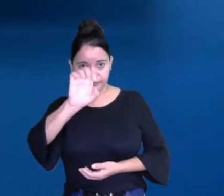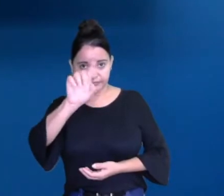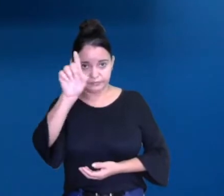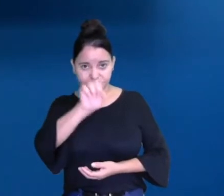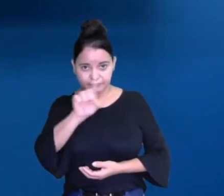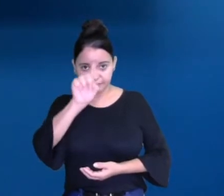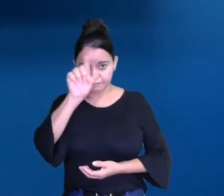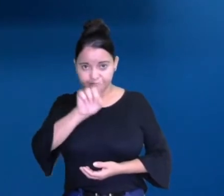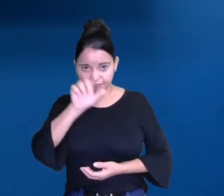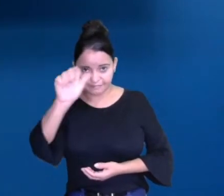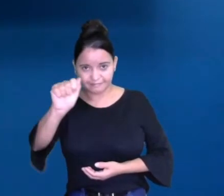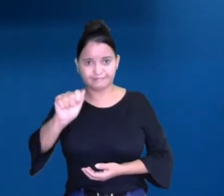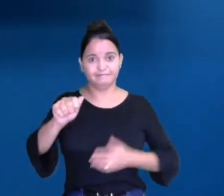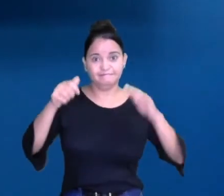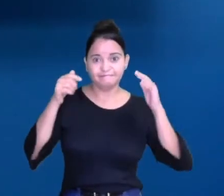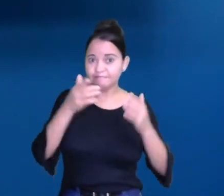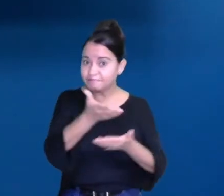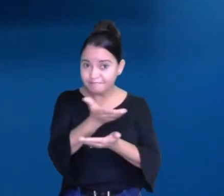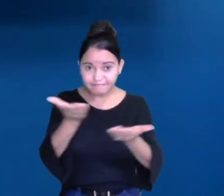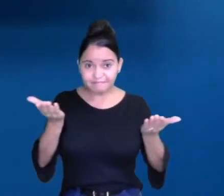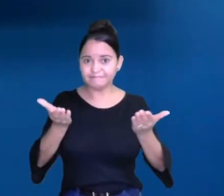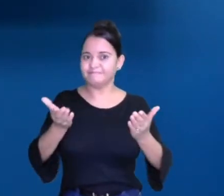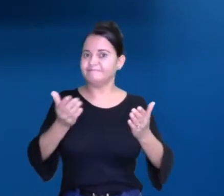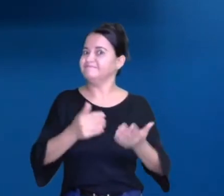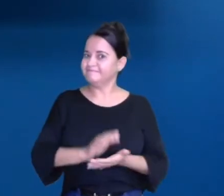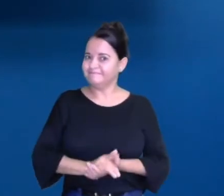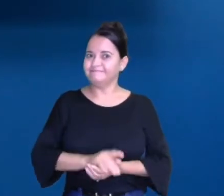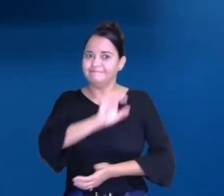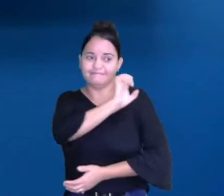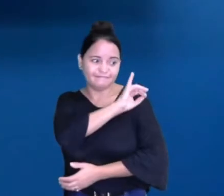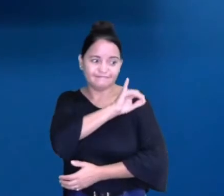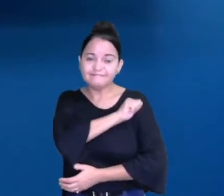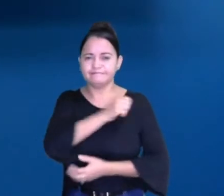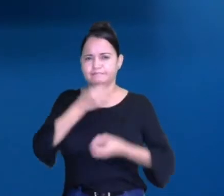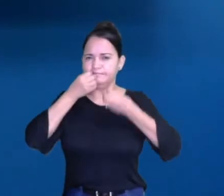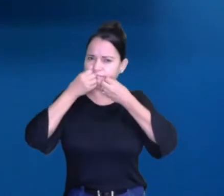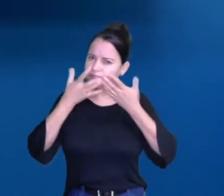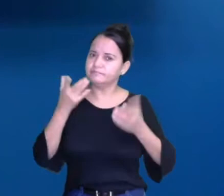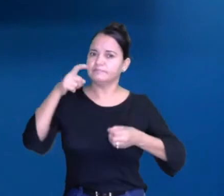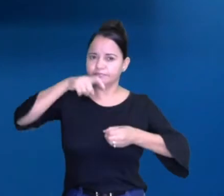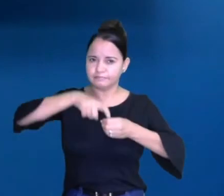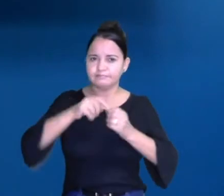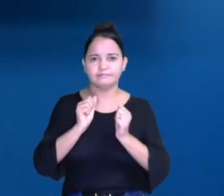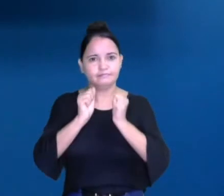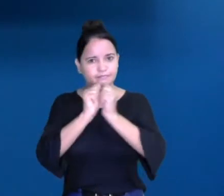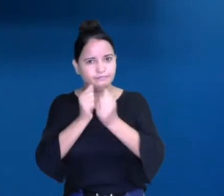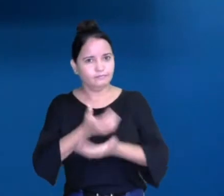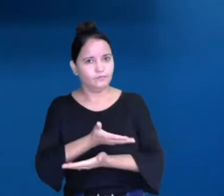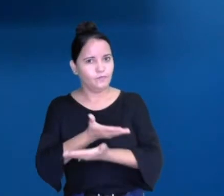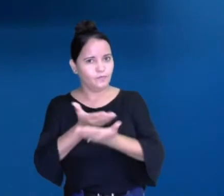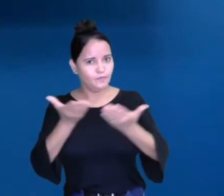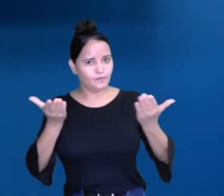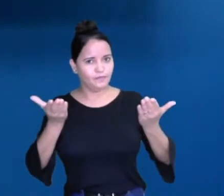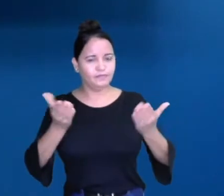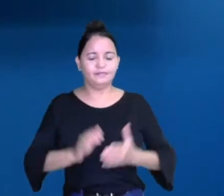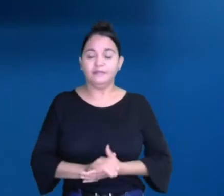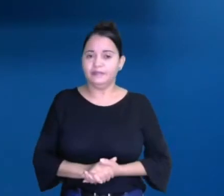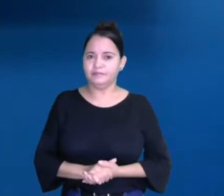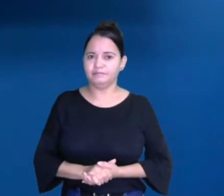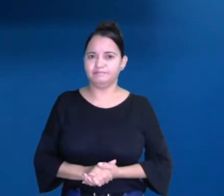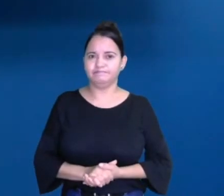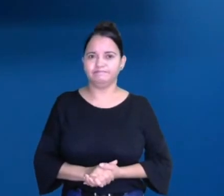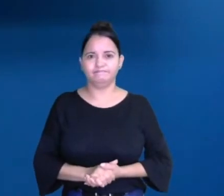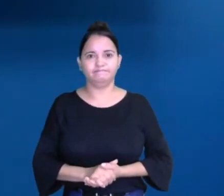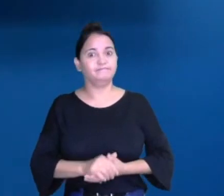aí, turma da EJA, que bom estar aqui de volta com vocês. Como é que tá aí esse momento